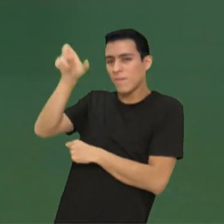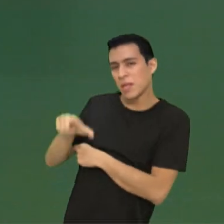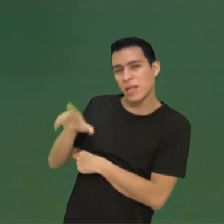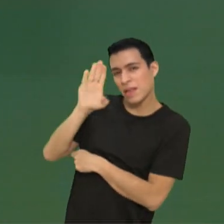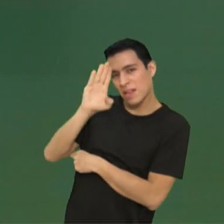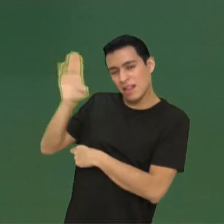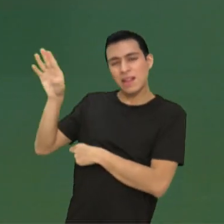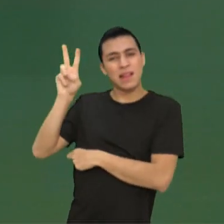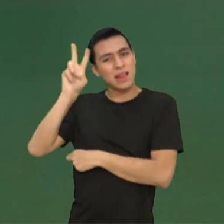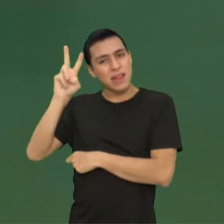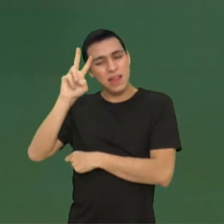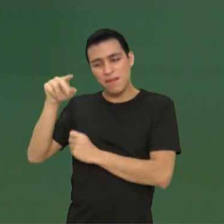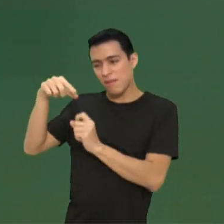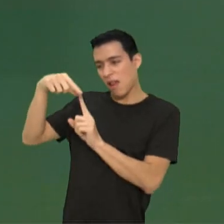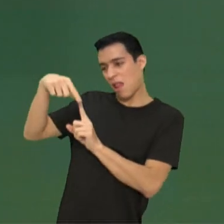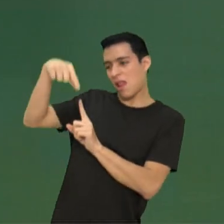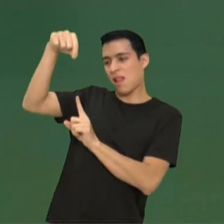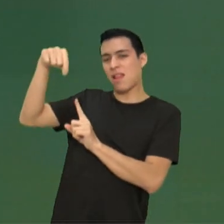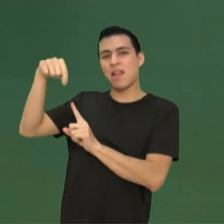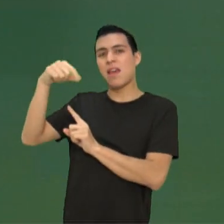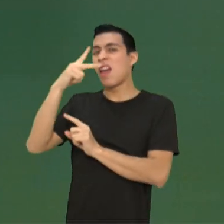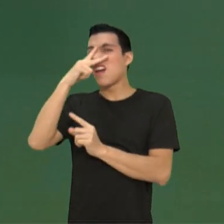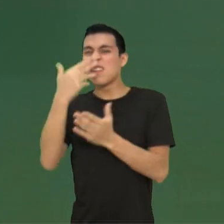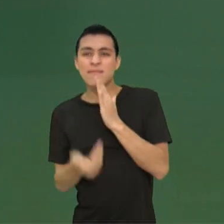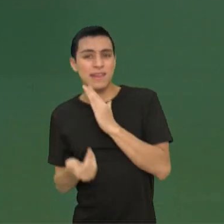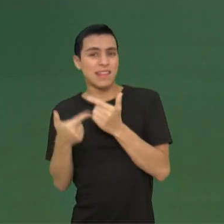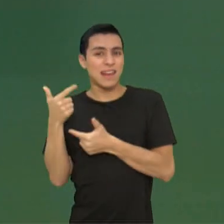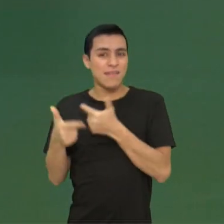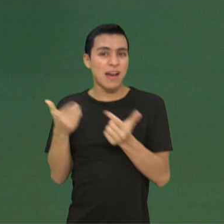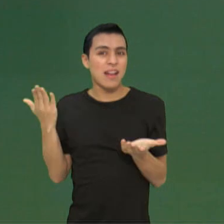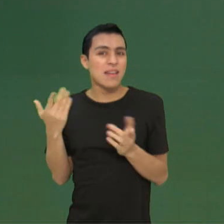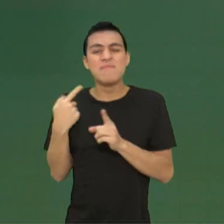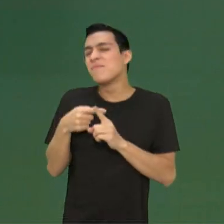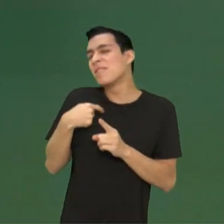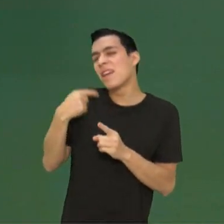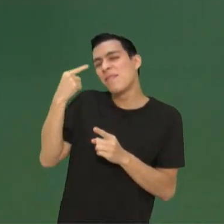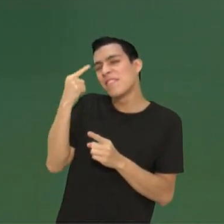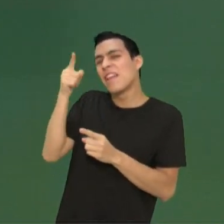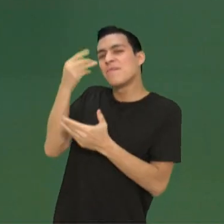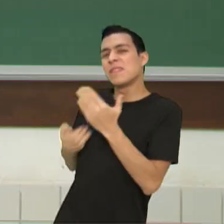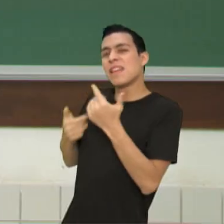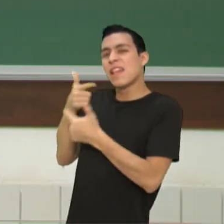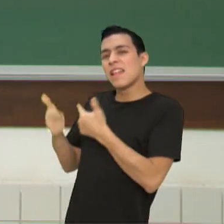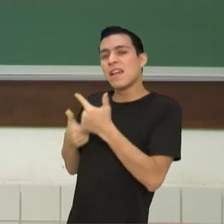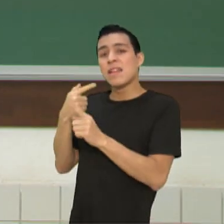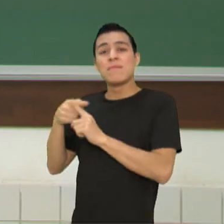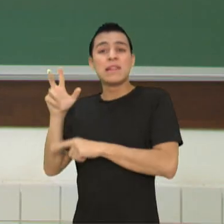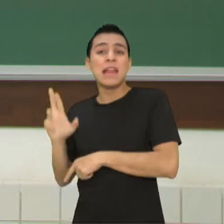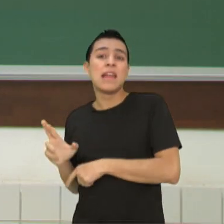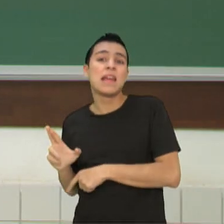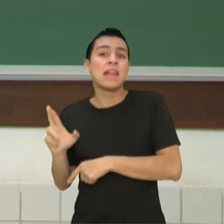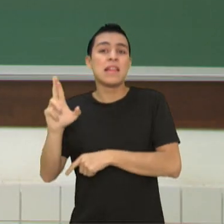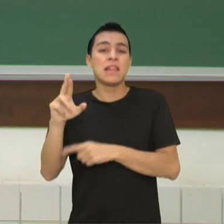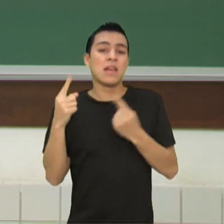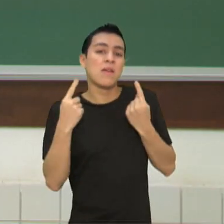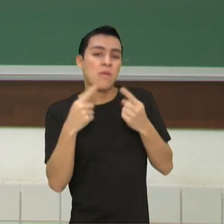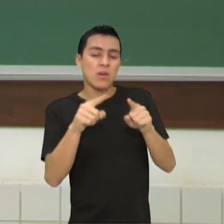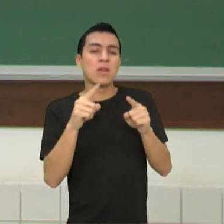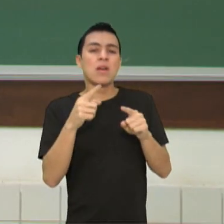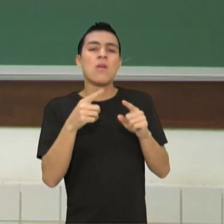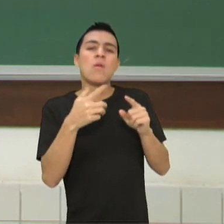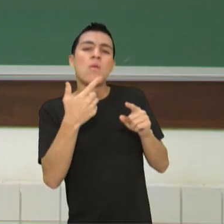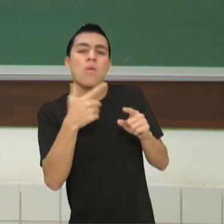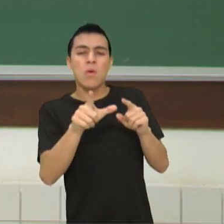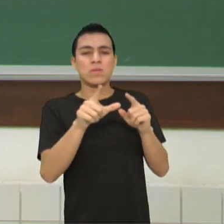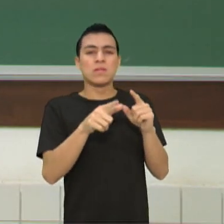principal dele lá, o Zé Gotinha, que eu achei que ia perder o emprego. Por que eu achei que ele ia perder o emprego? Ele representa a vacina contra a poliomielite,